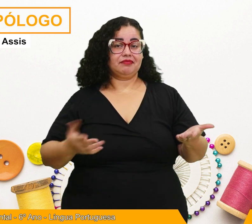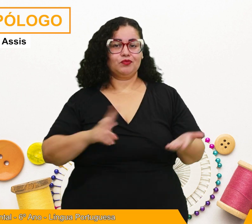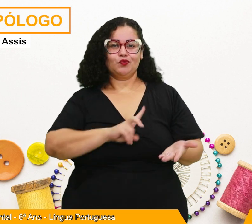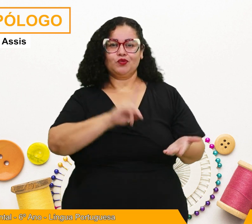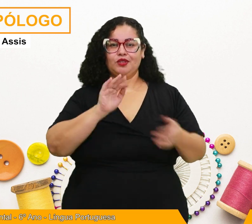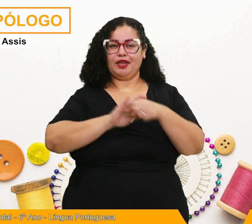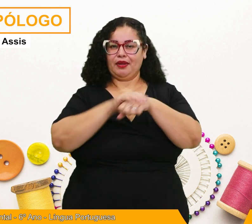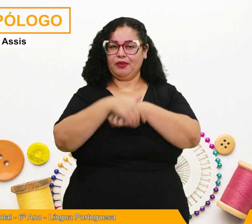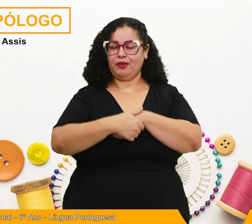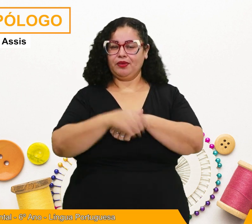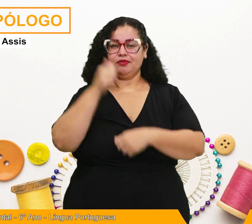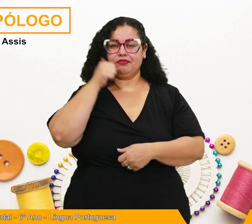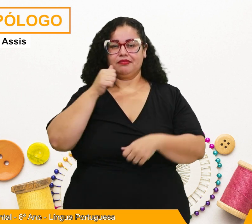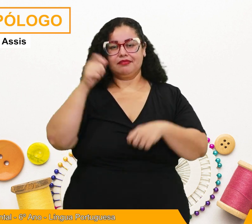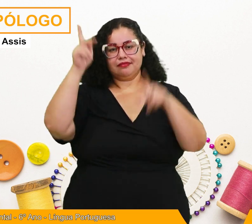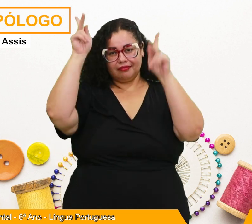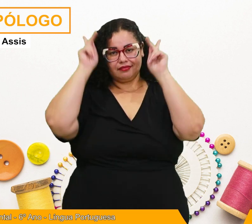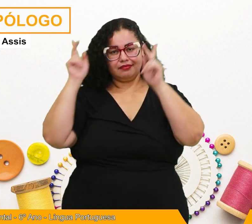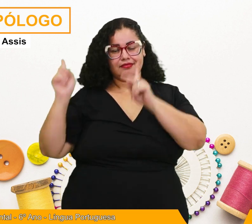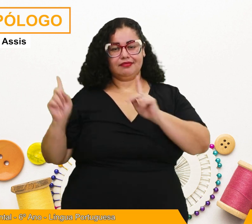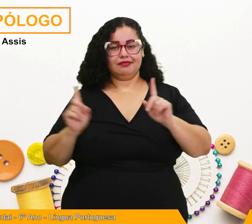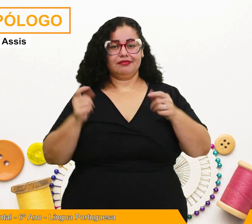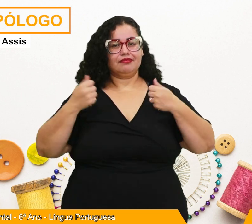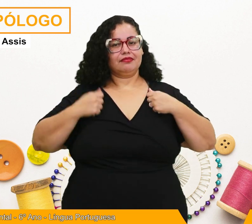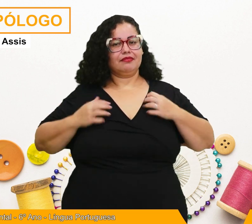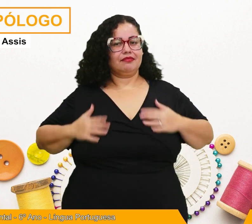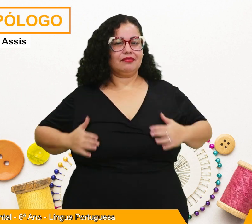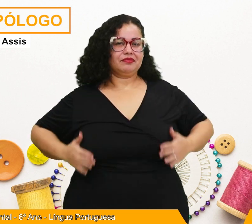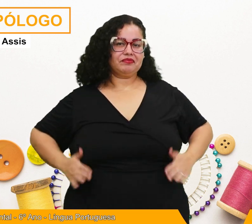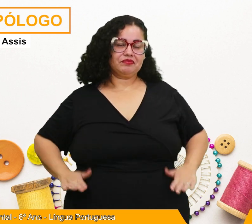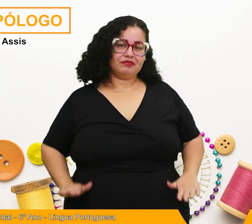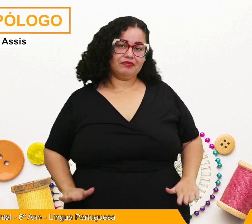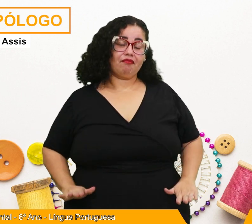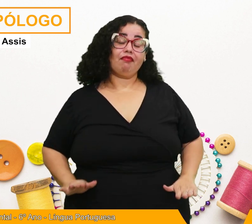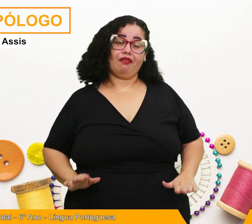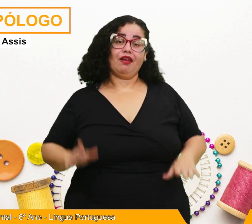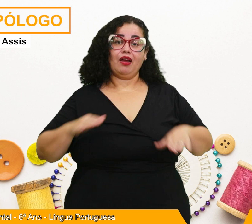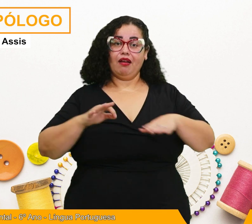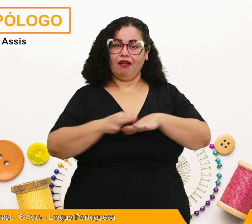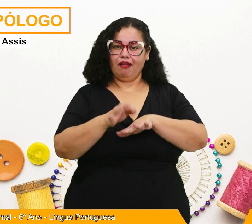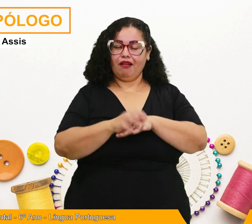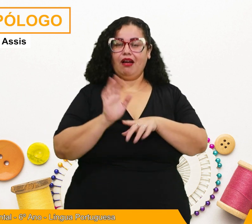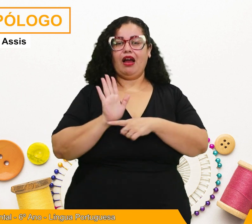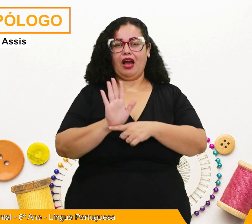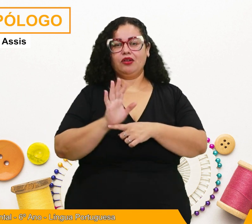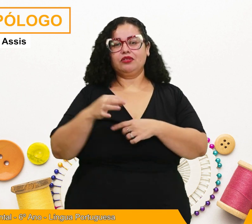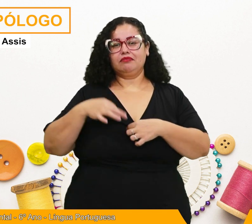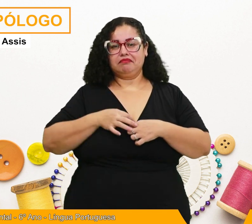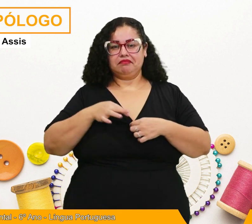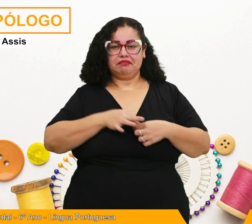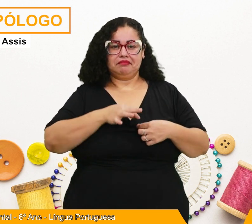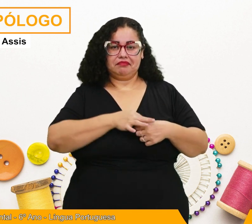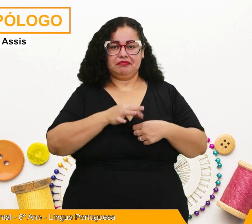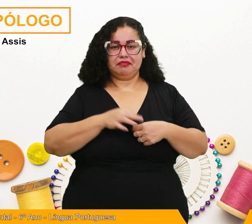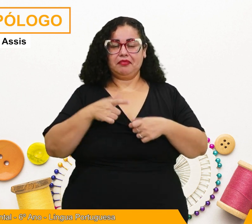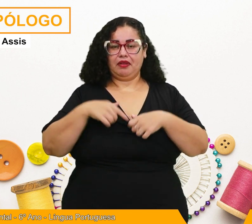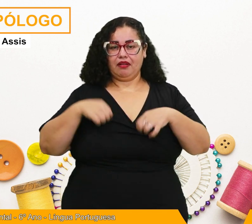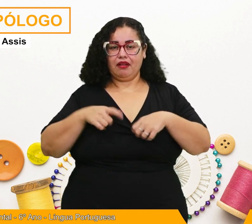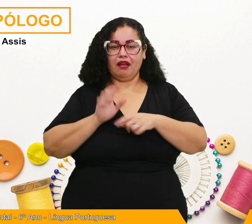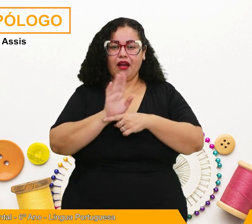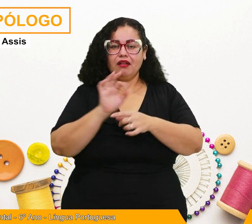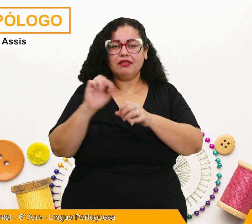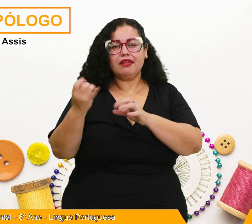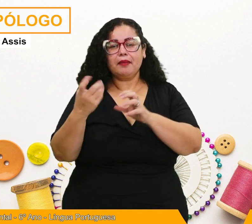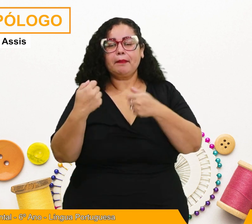noite do baile e a baronesa vestiu-se. A costureira, que a ajudou a vestir-se, levava a agulha espetada no corpinho para dar